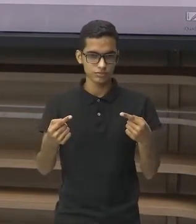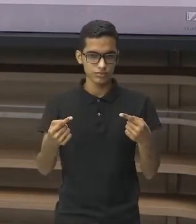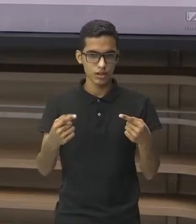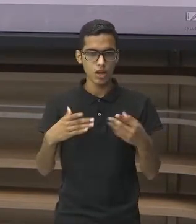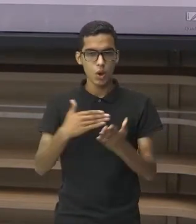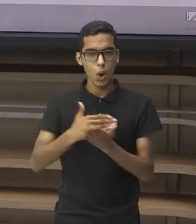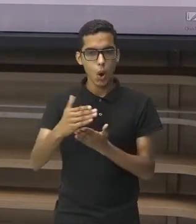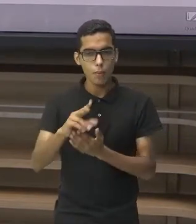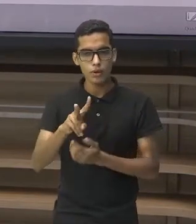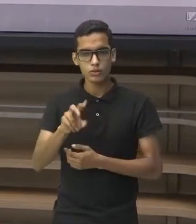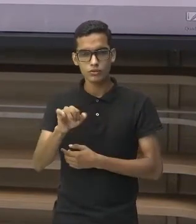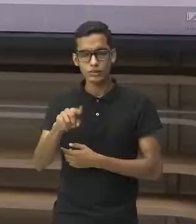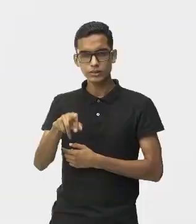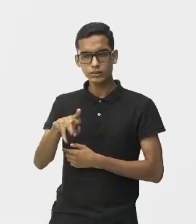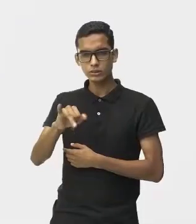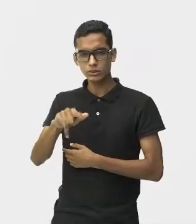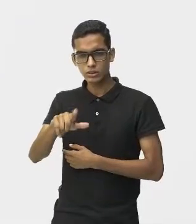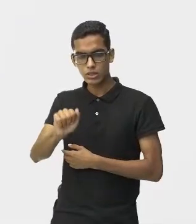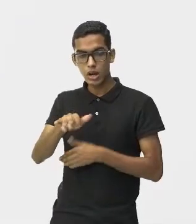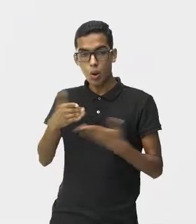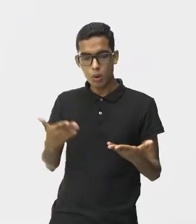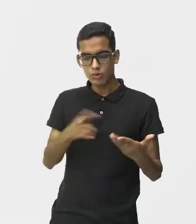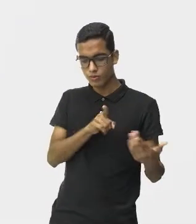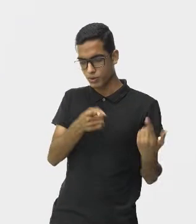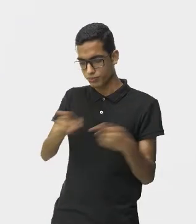Pombal. Seguiremos a aula.